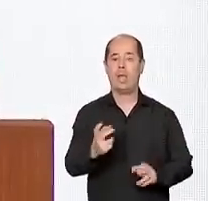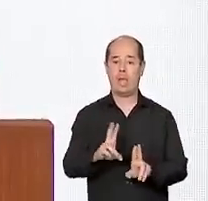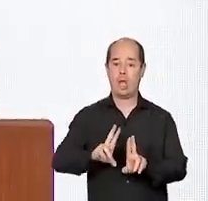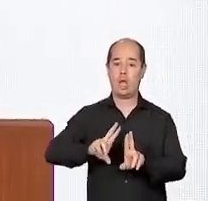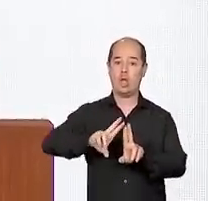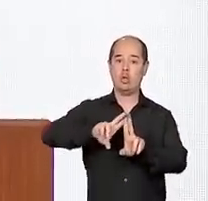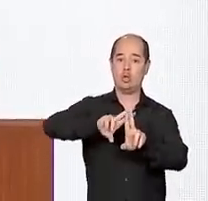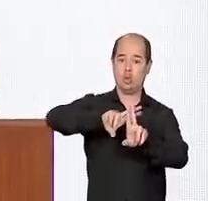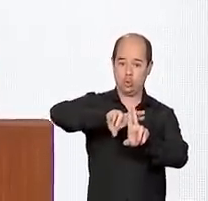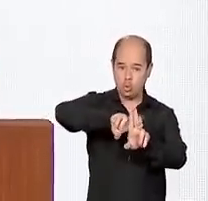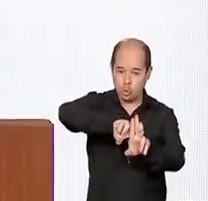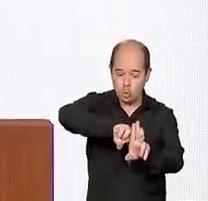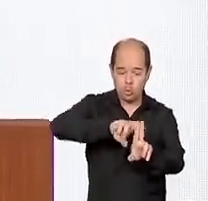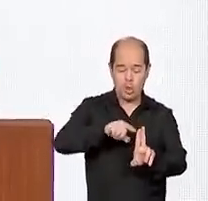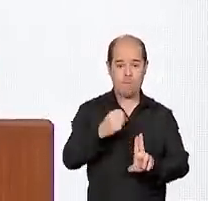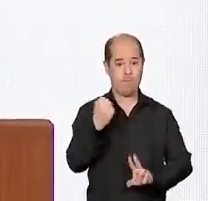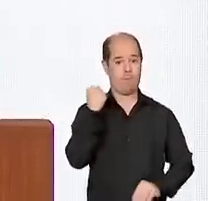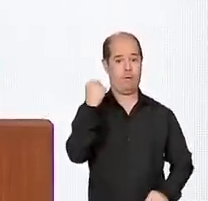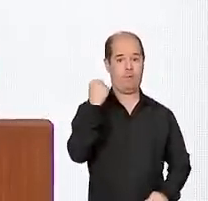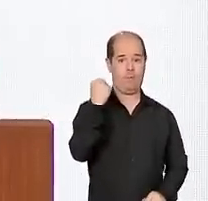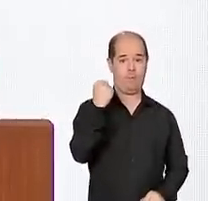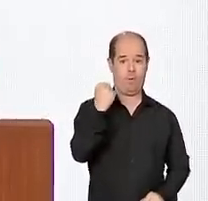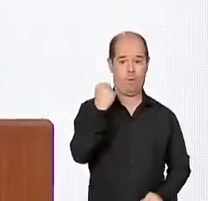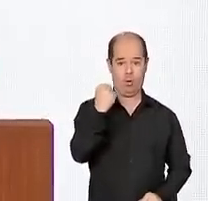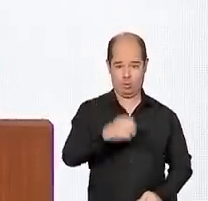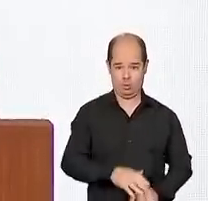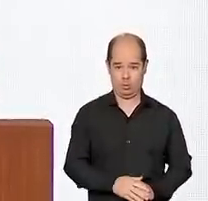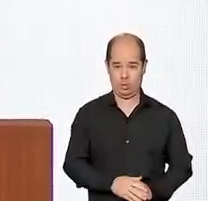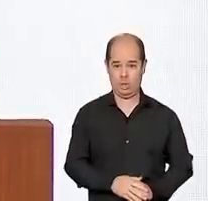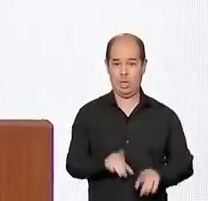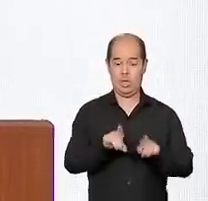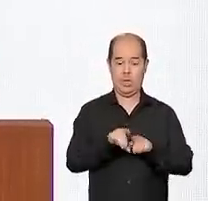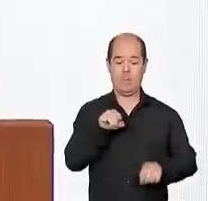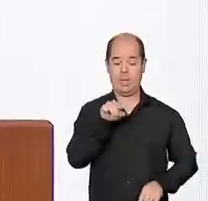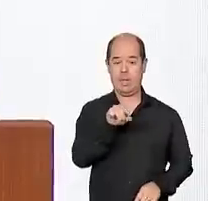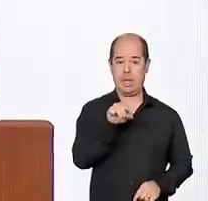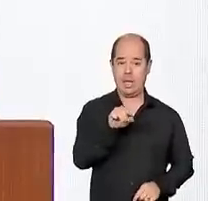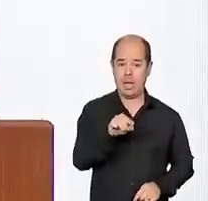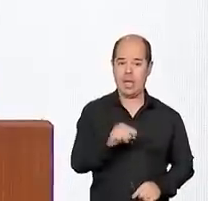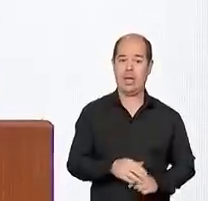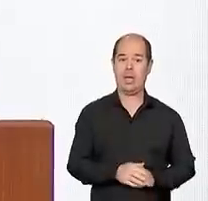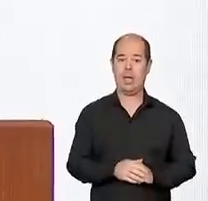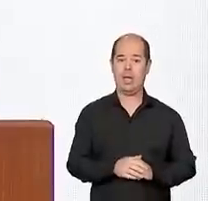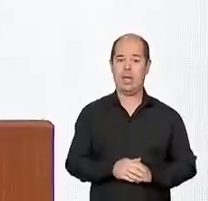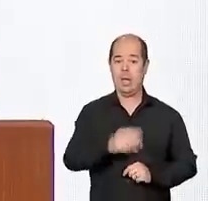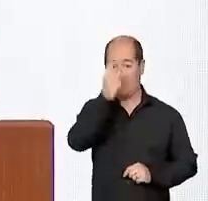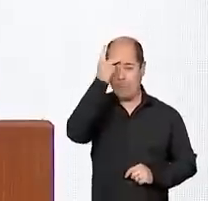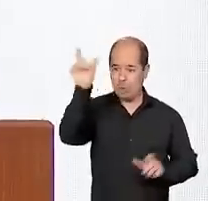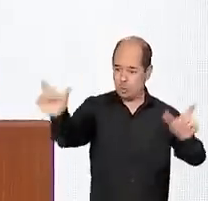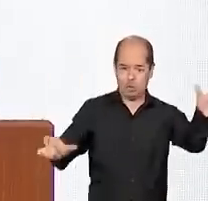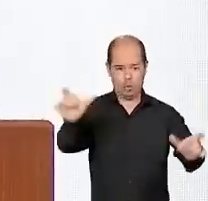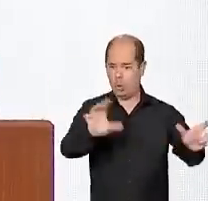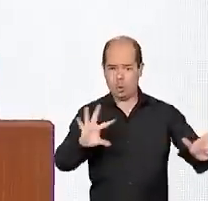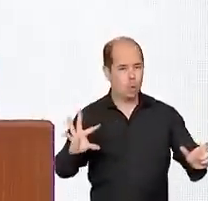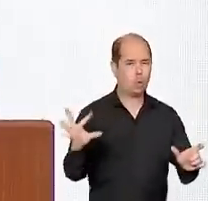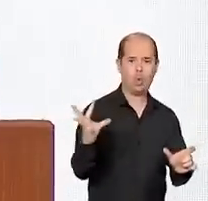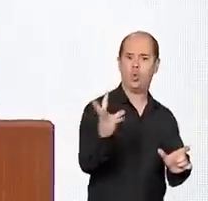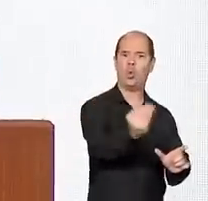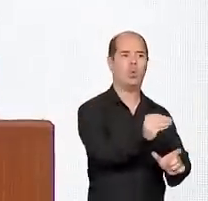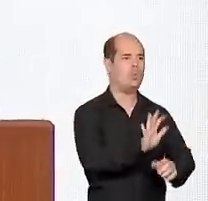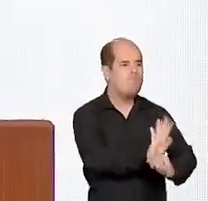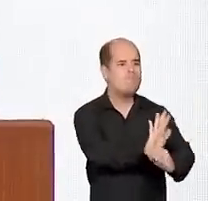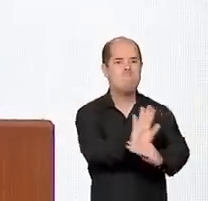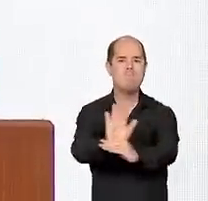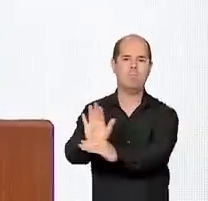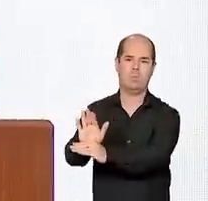e ampliar o acesso universal à saúde por meio do desenvolvimento e da absorção de tecnologias em